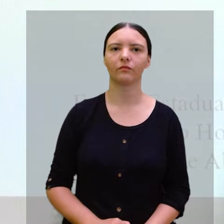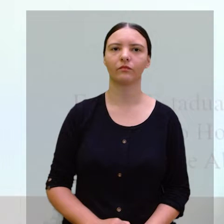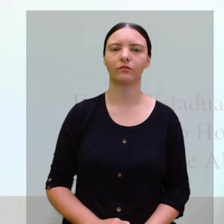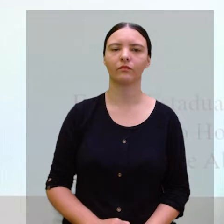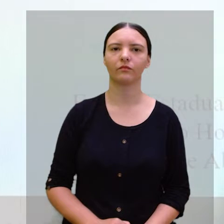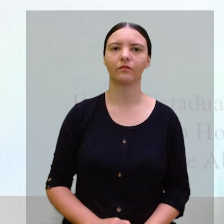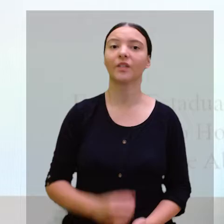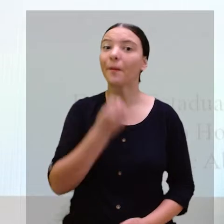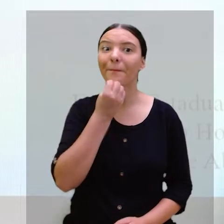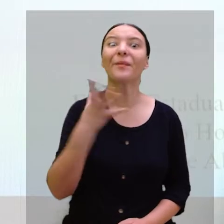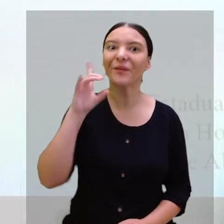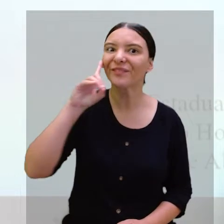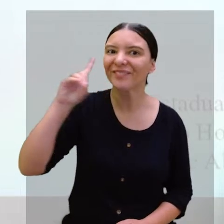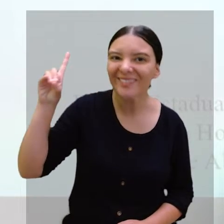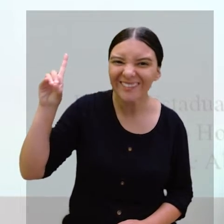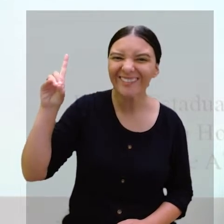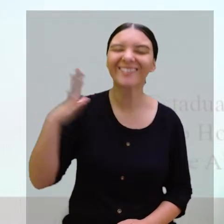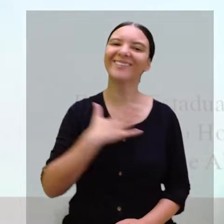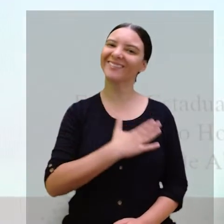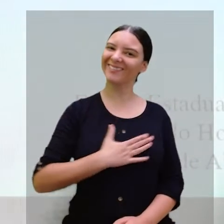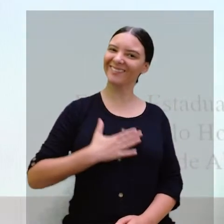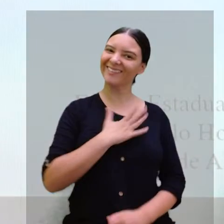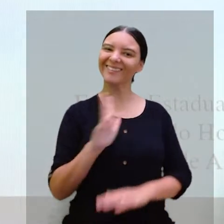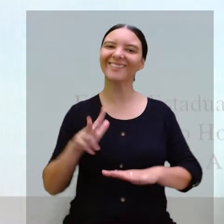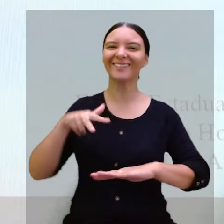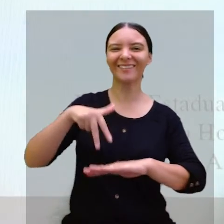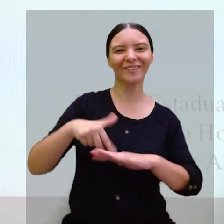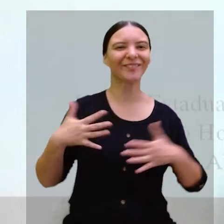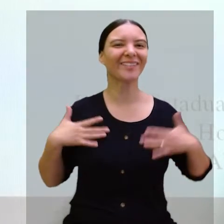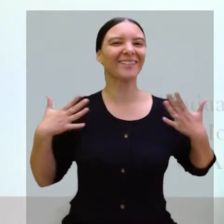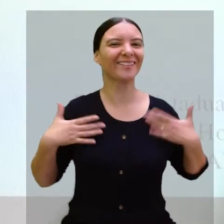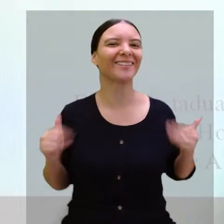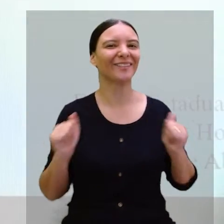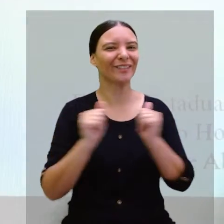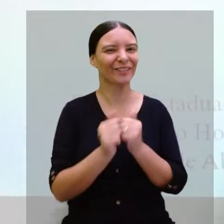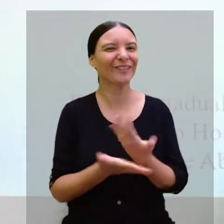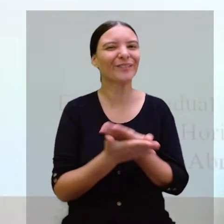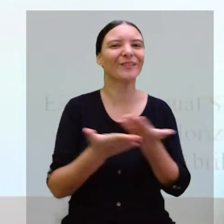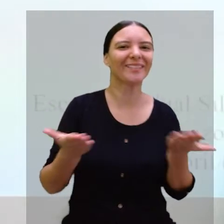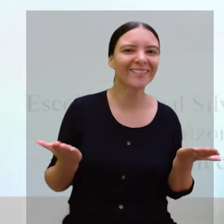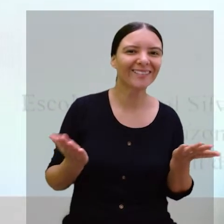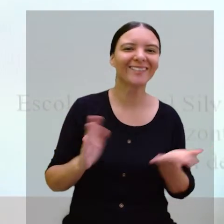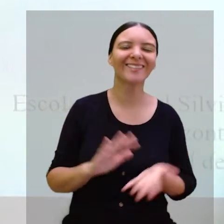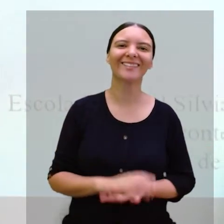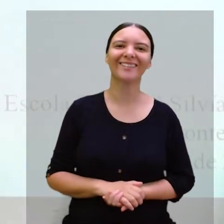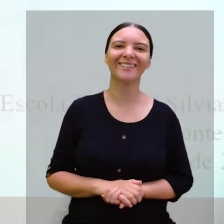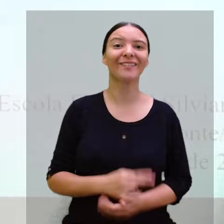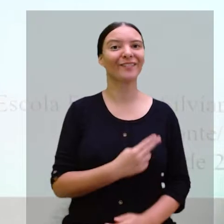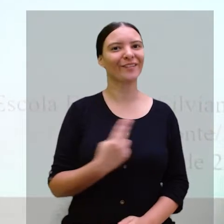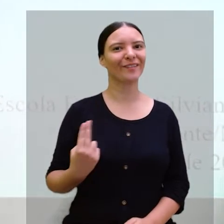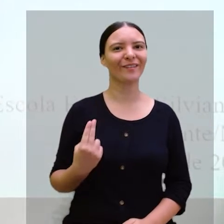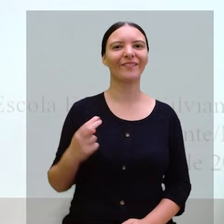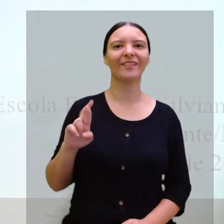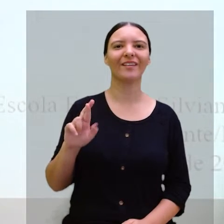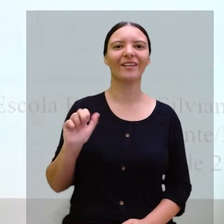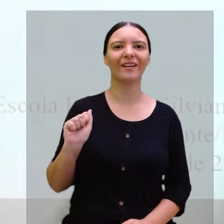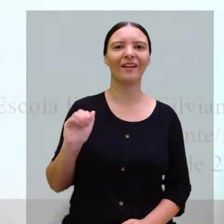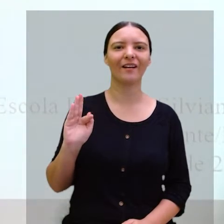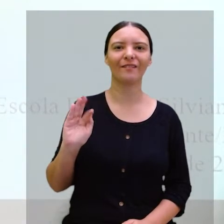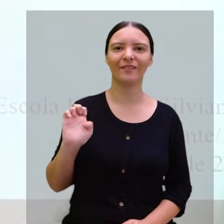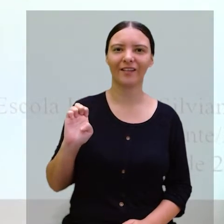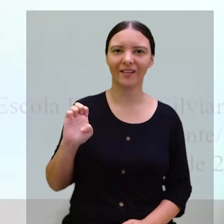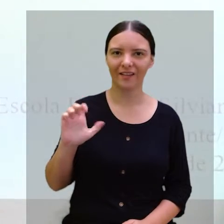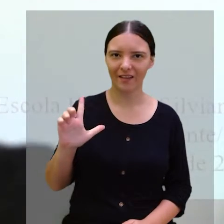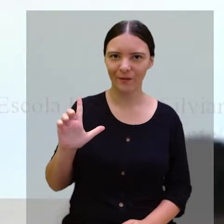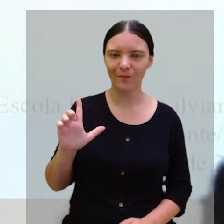Então tá, bom dia, né? Assim, um prazer estar aqui, uma alegria estar aqui com vocês. Meu nome é Rafael e a gente vai conversar um